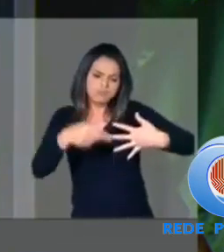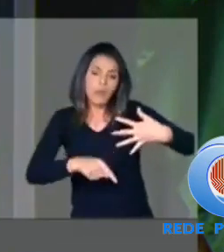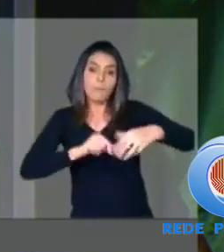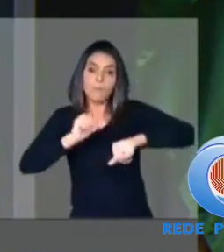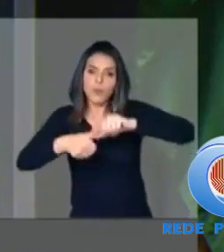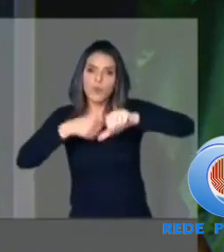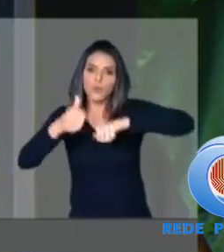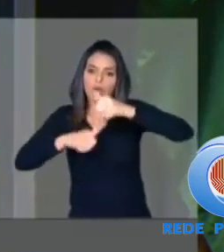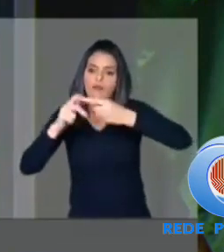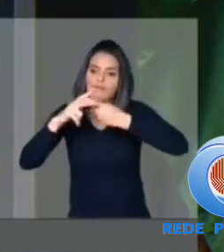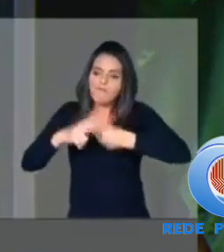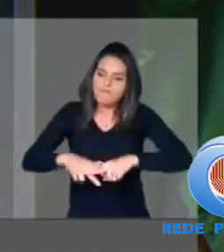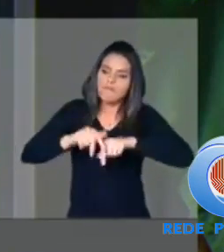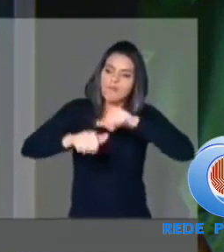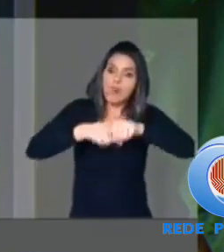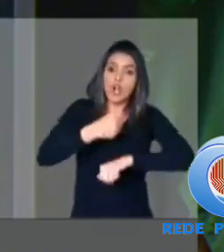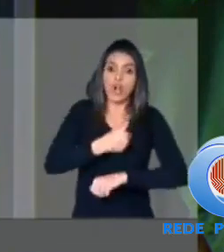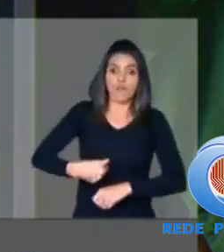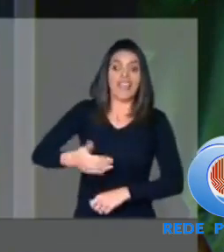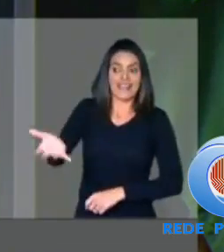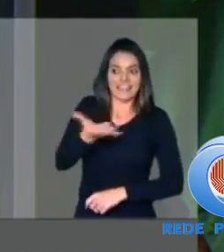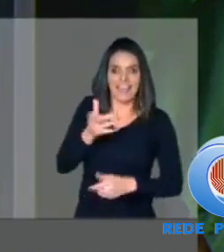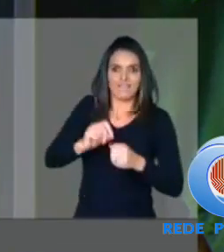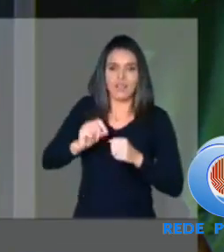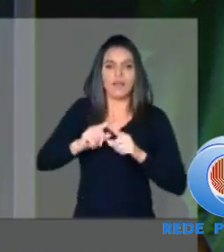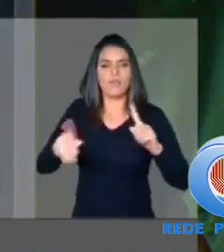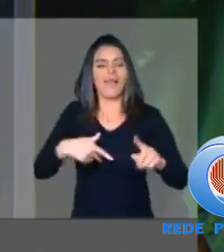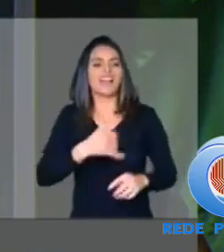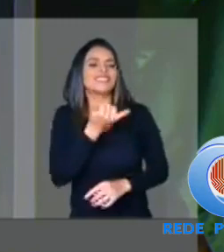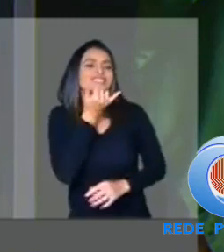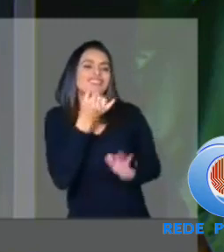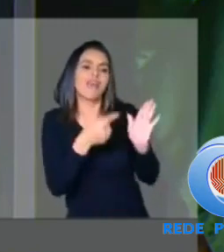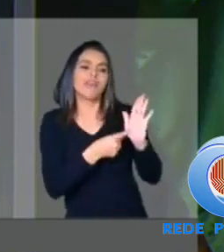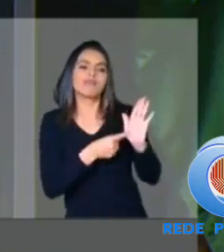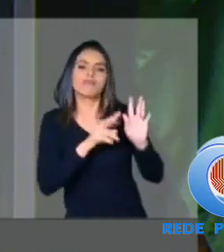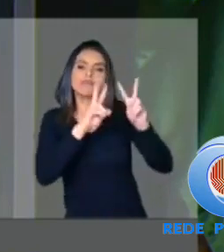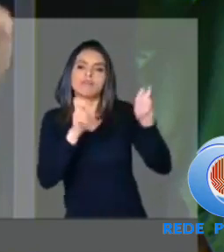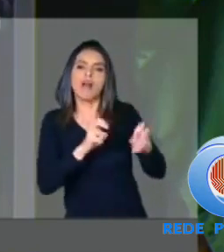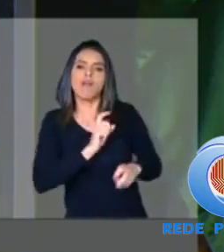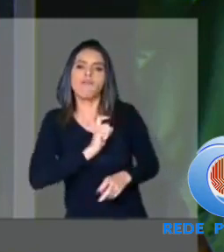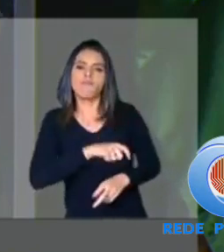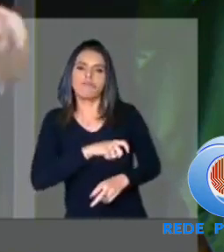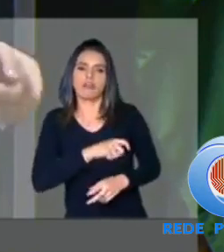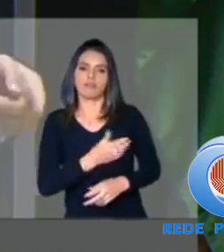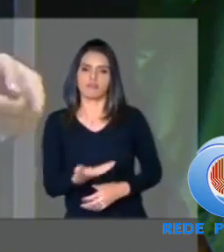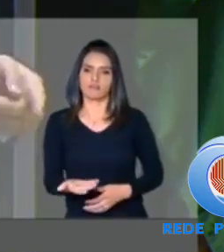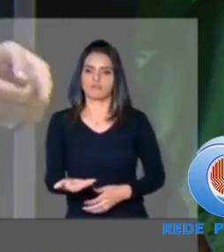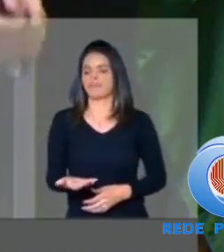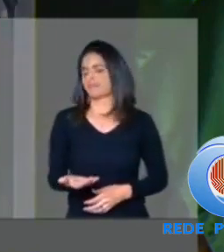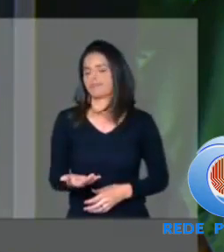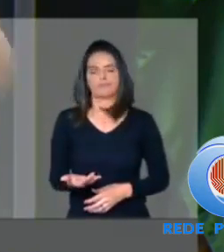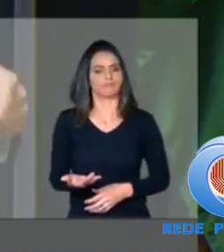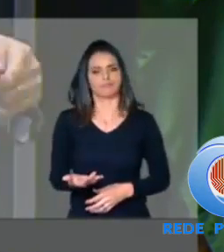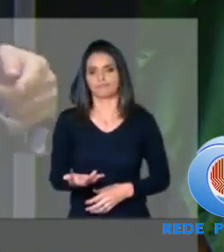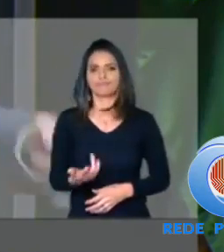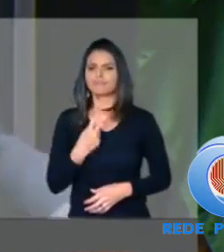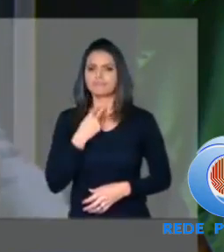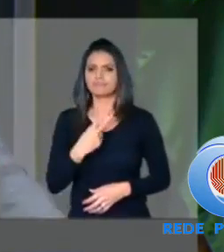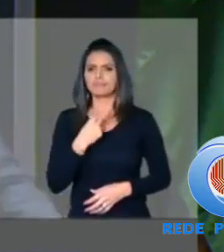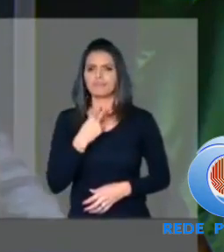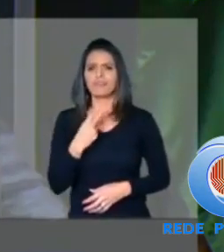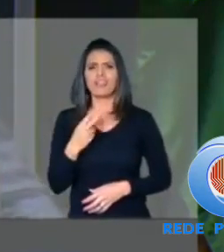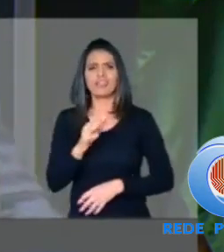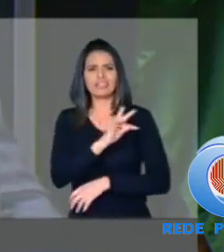queria fazer e que usa a desculpa da liberdade econômica para fazê-los, adotando